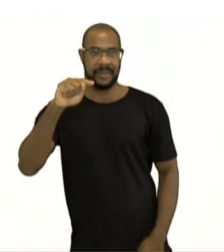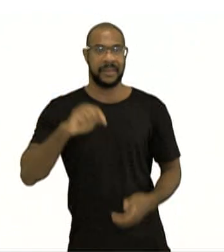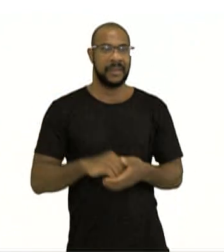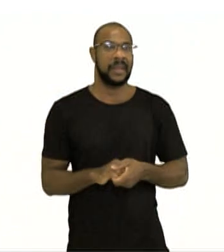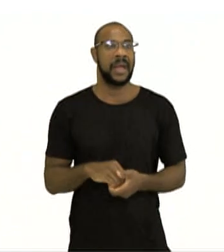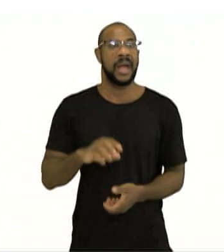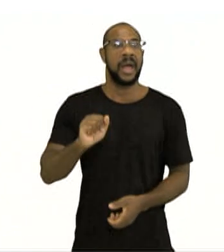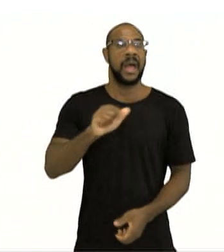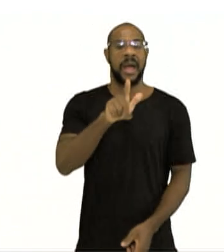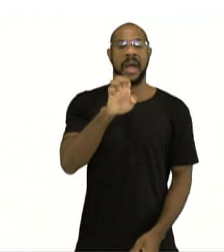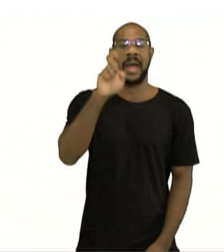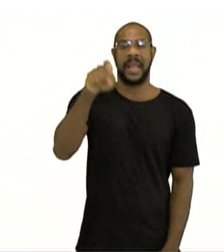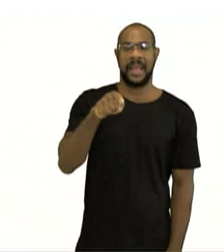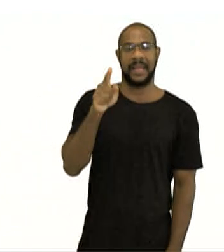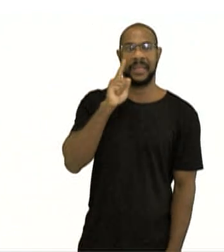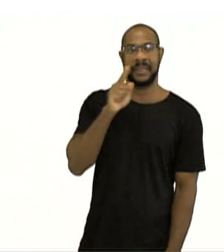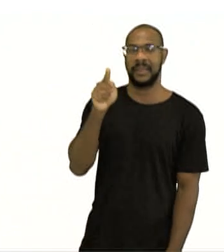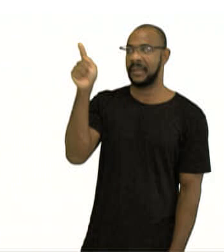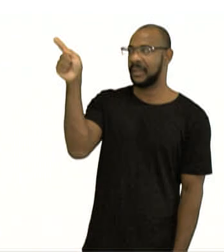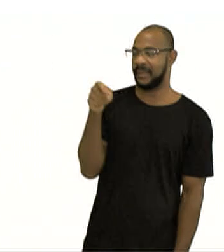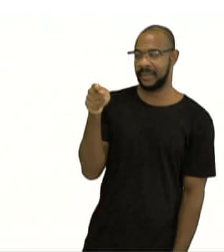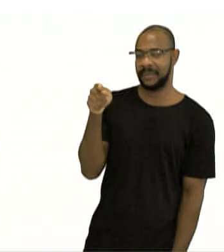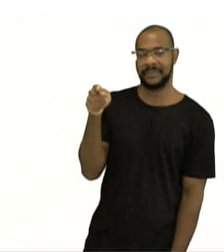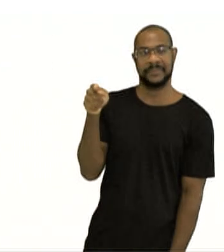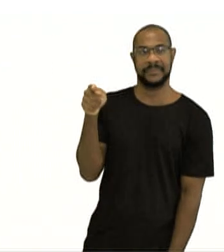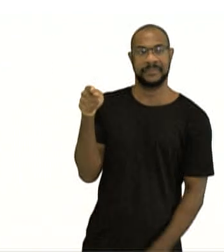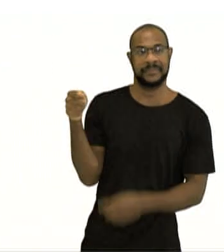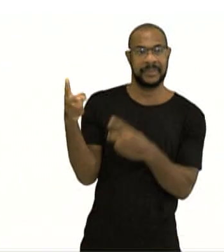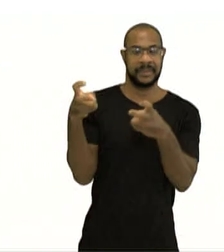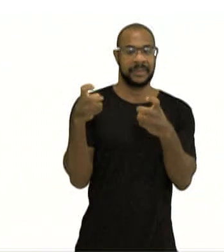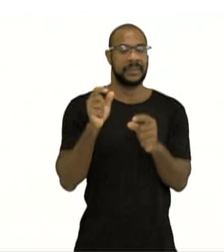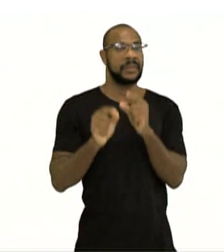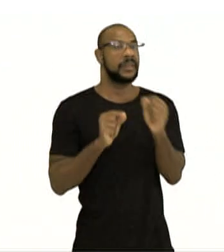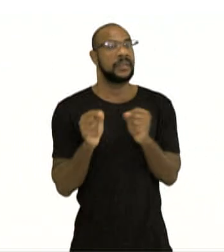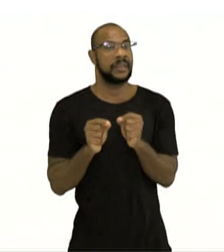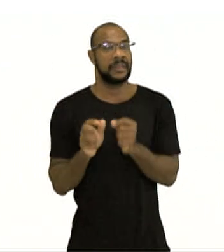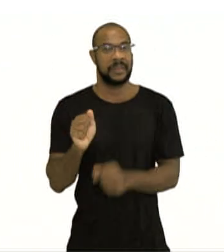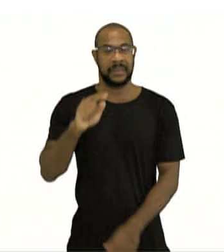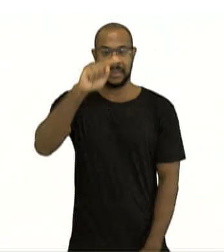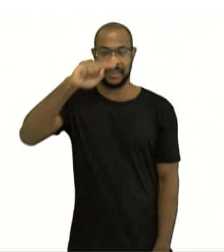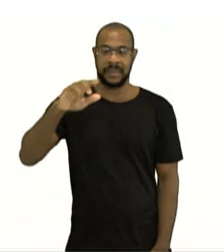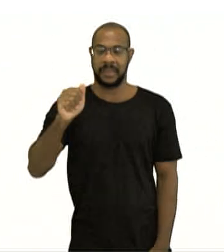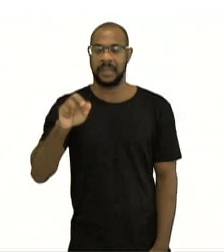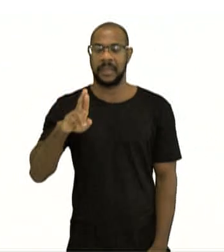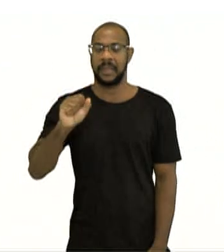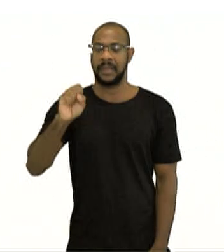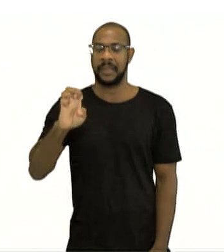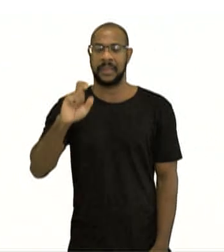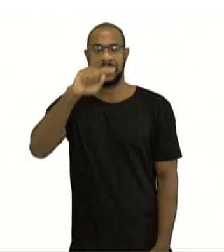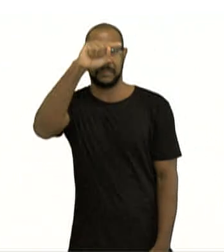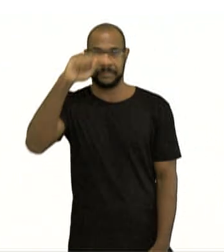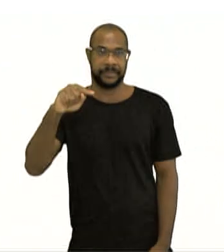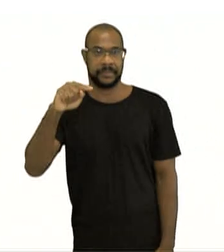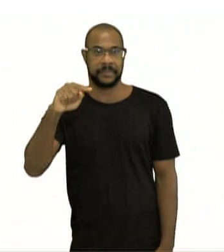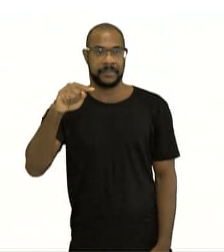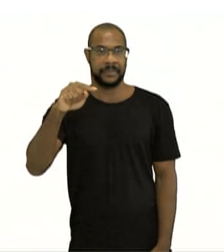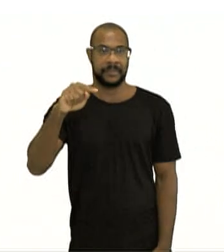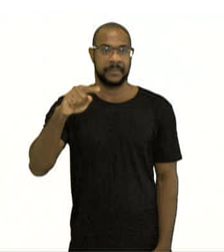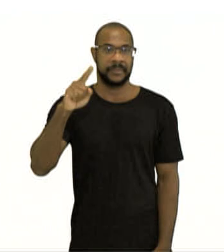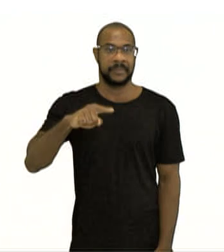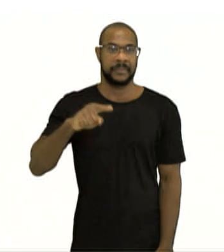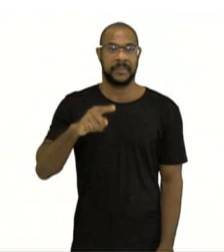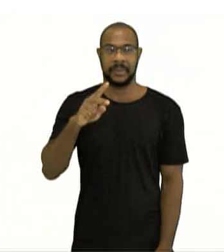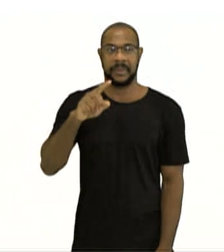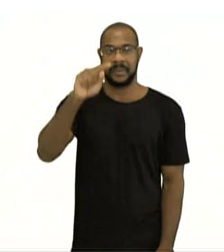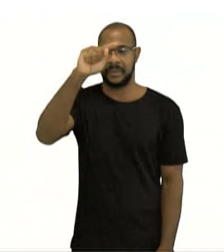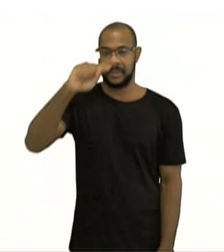além, ó, para a direita. Então, nós observamos que a crase, ela é marcada, ó, pelo acento